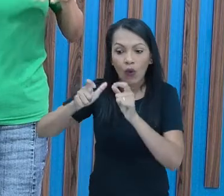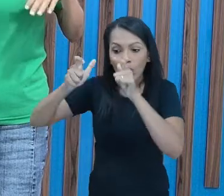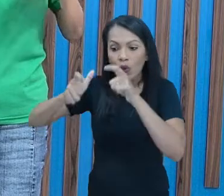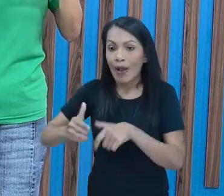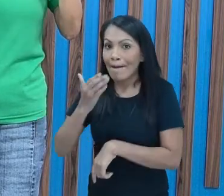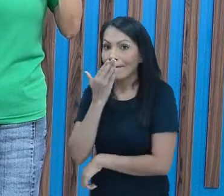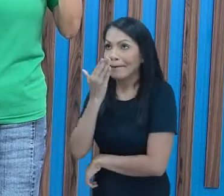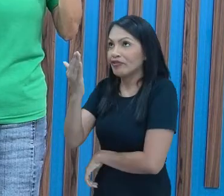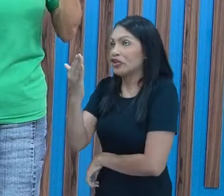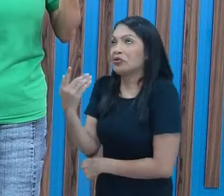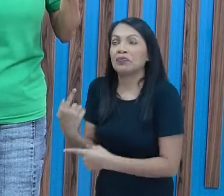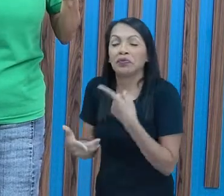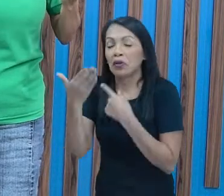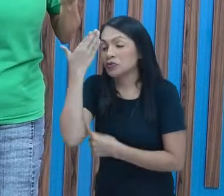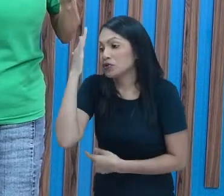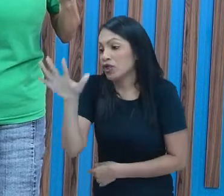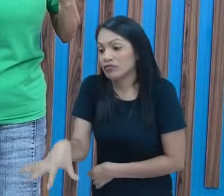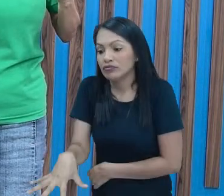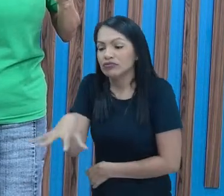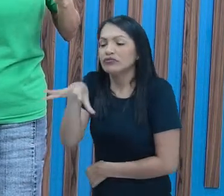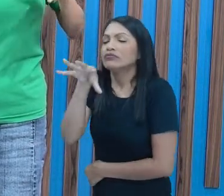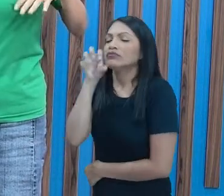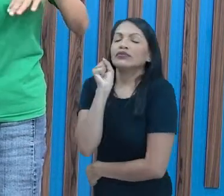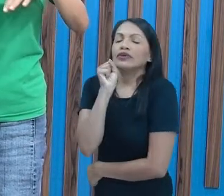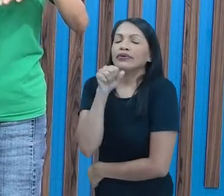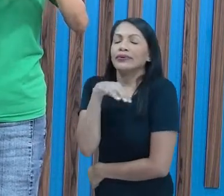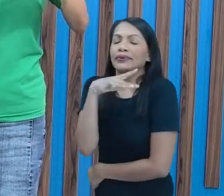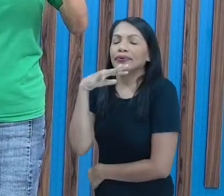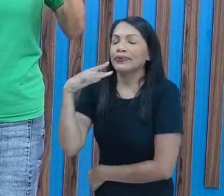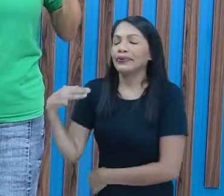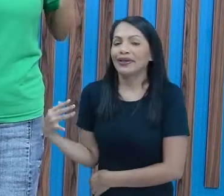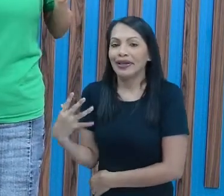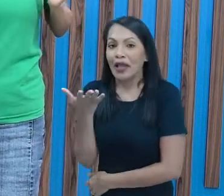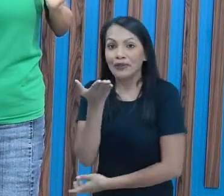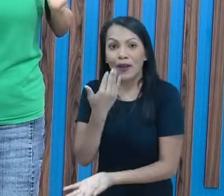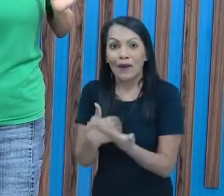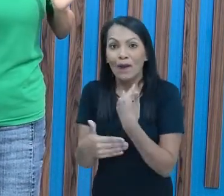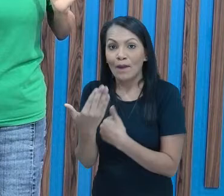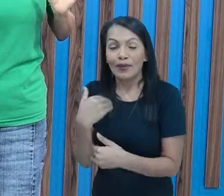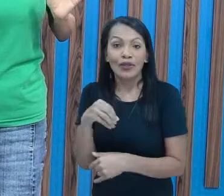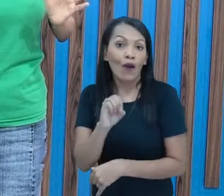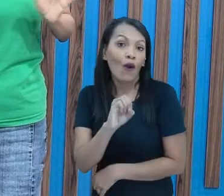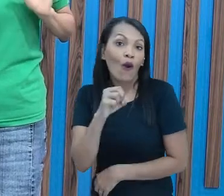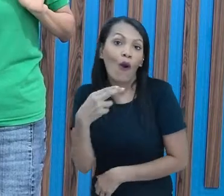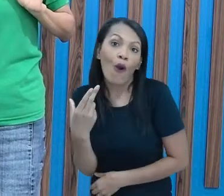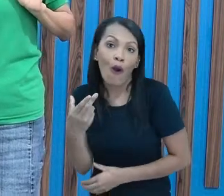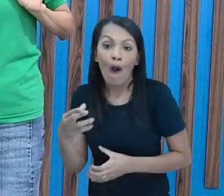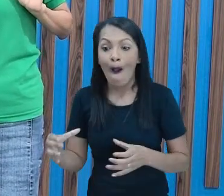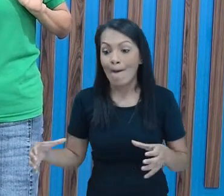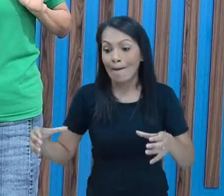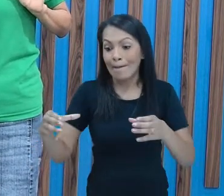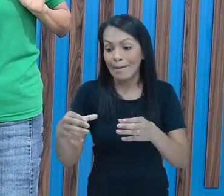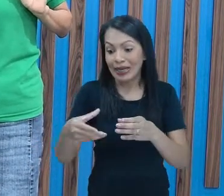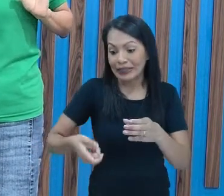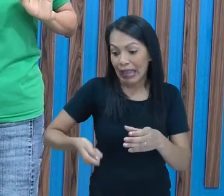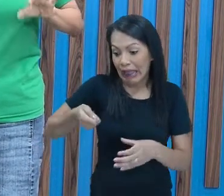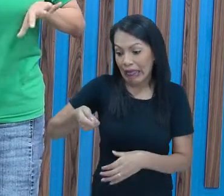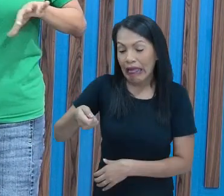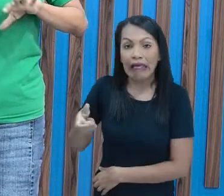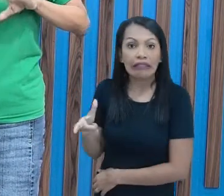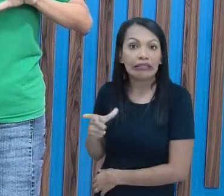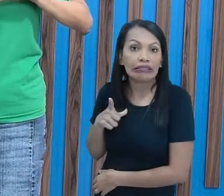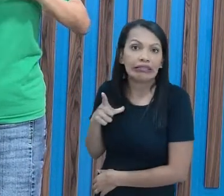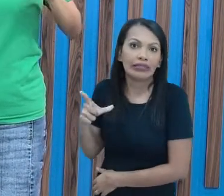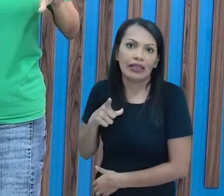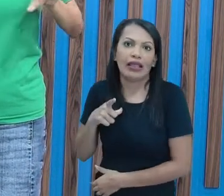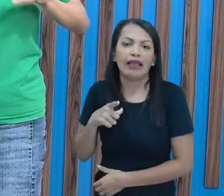Saci. Não sei se é o cheiro da comida que atrai ele ou a quantidade de panelas que a gente tem na cozinha, não é?